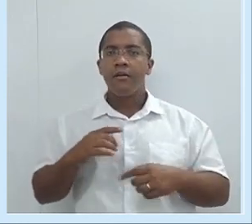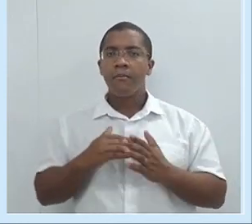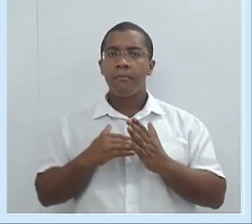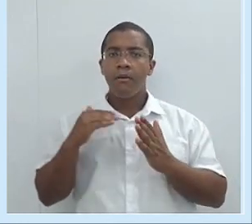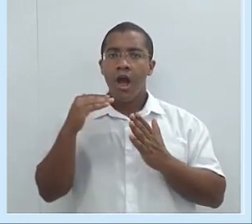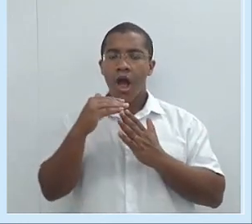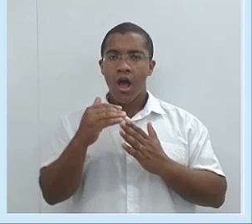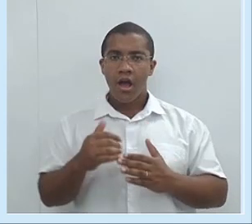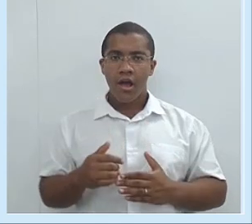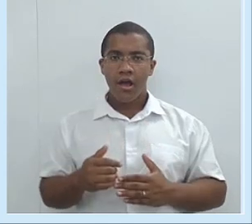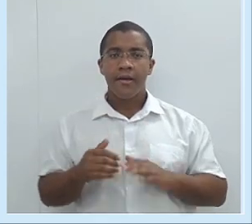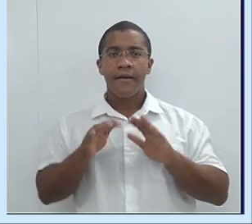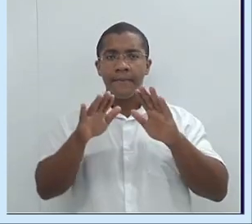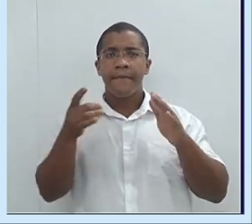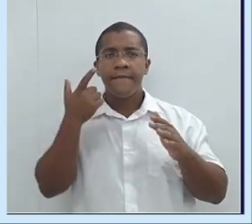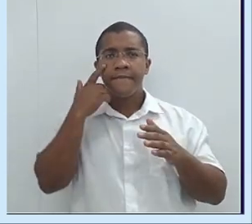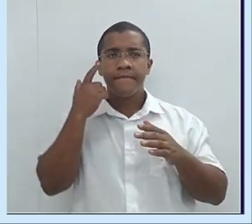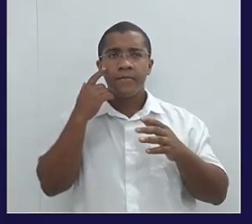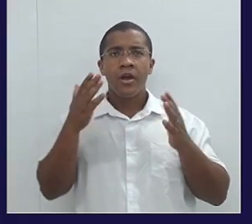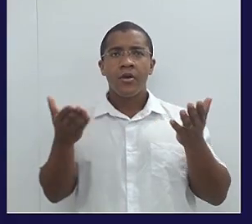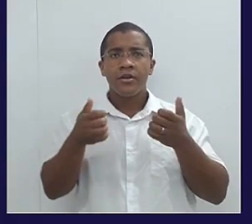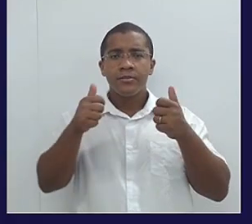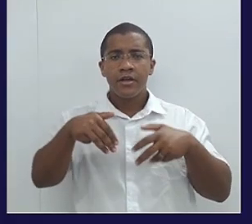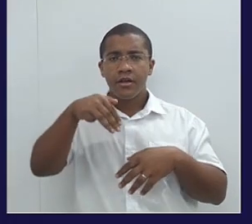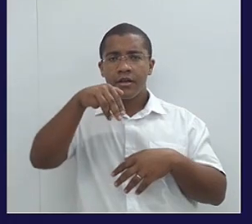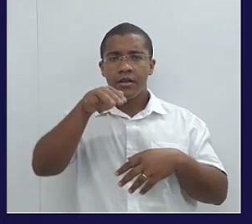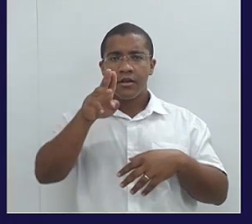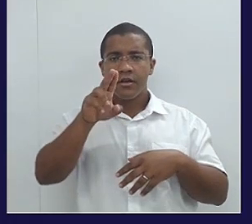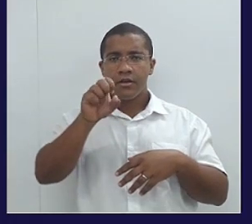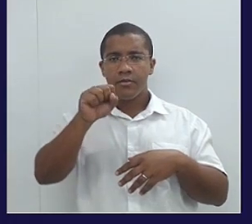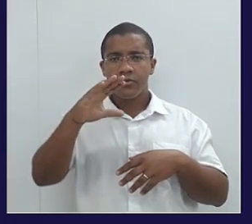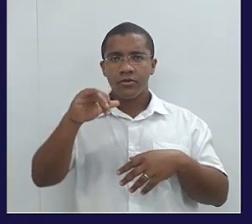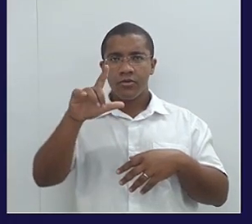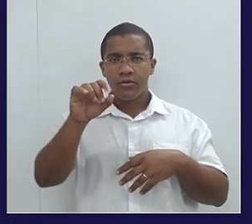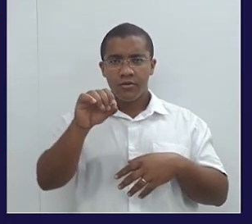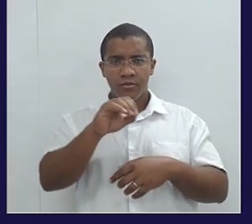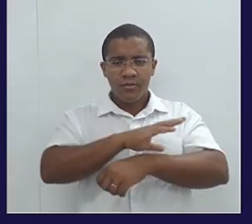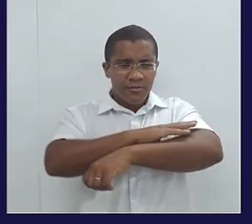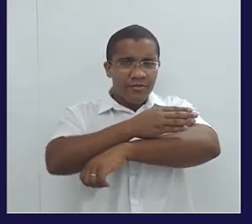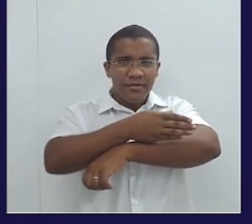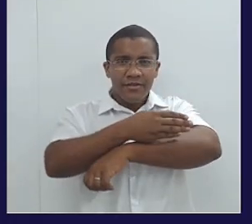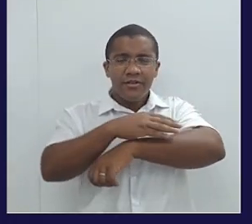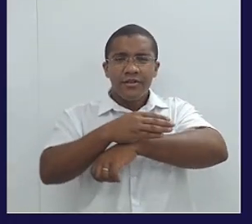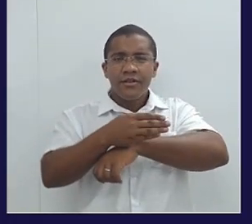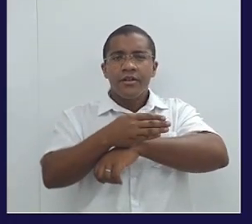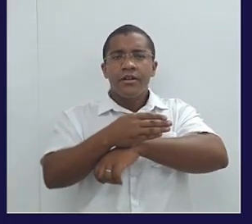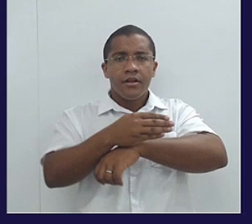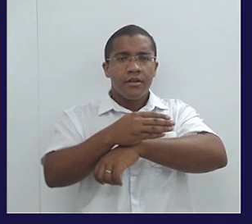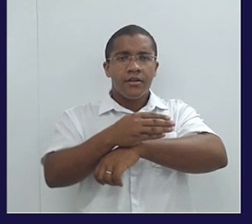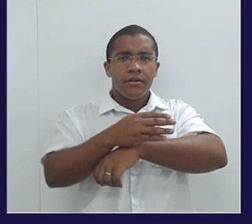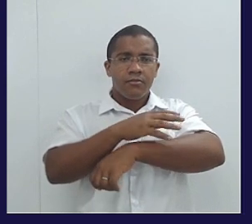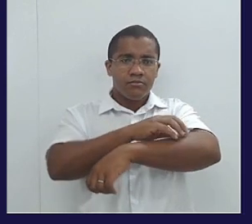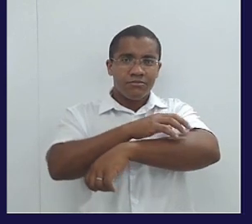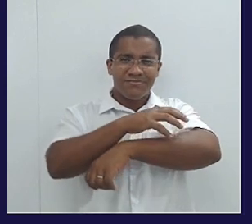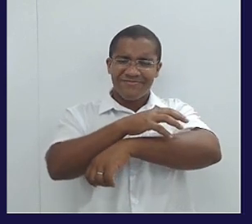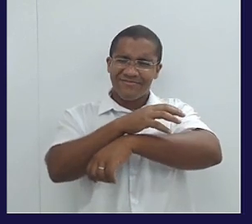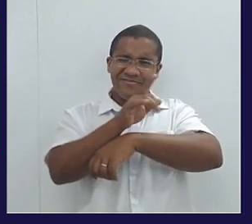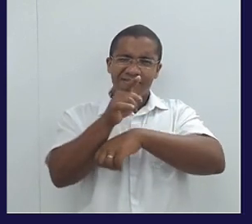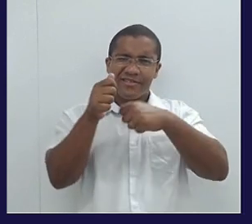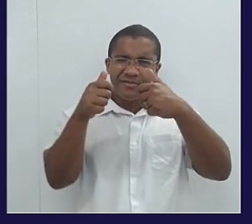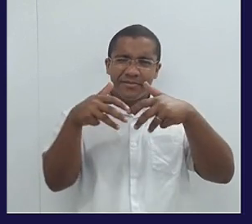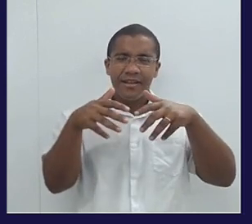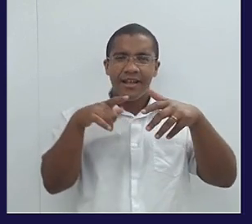os músculos. Observa aí na telinha. Quando se fala dos músculos, deles depende nossa capacidade